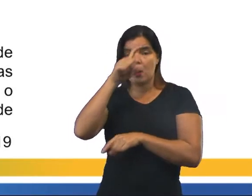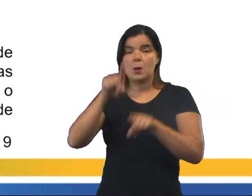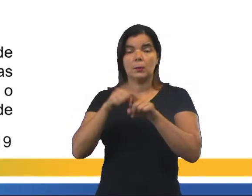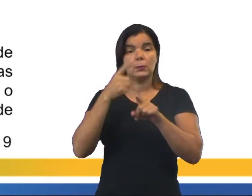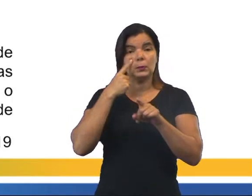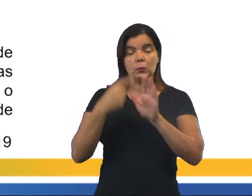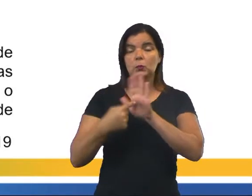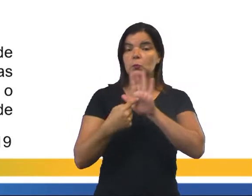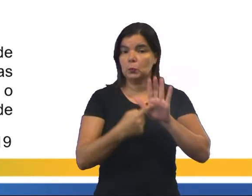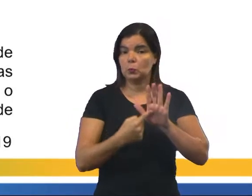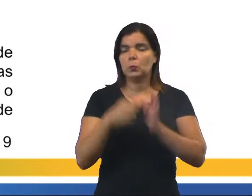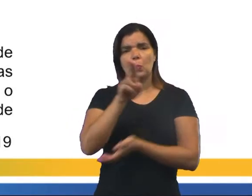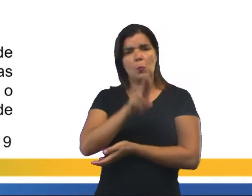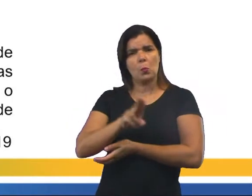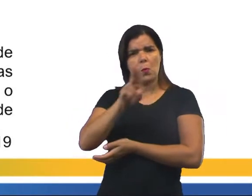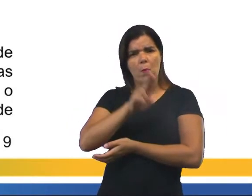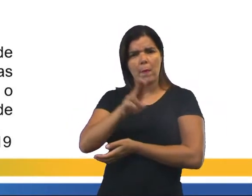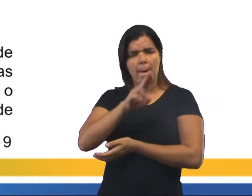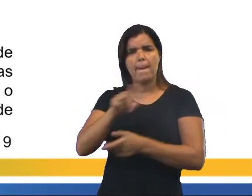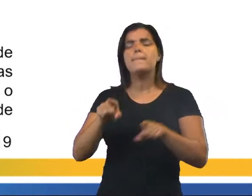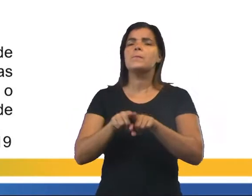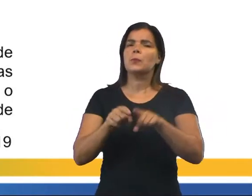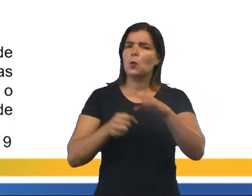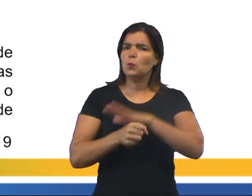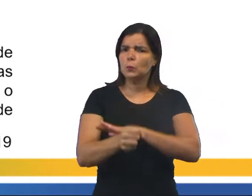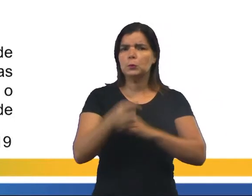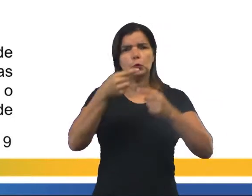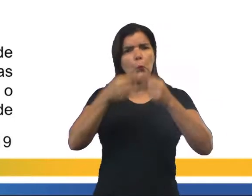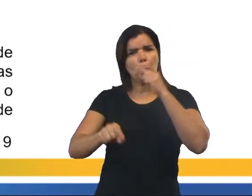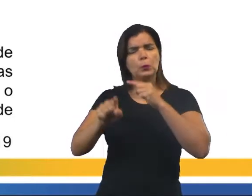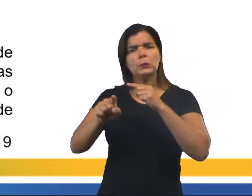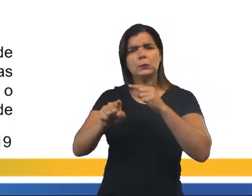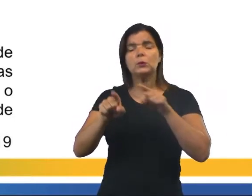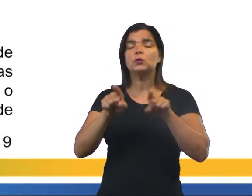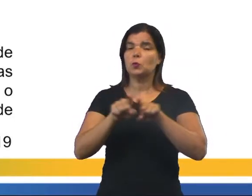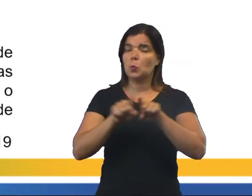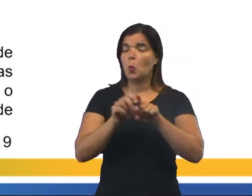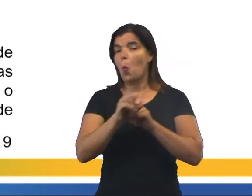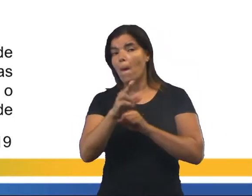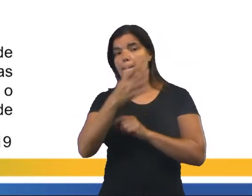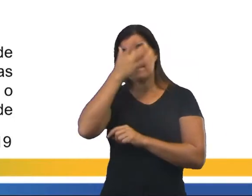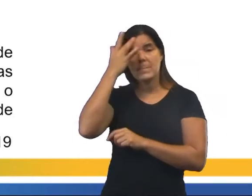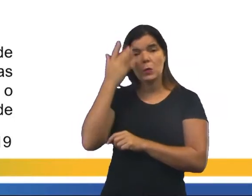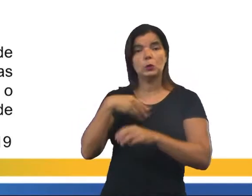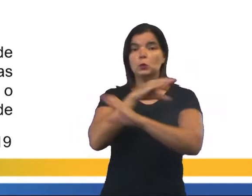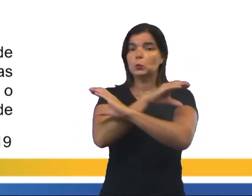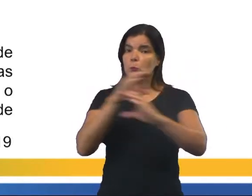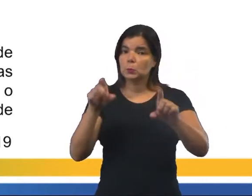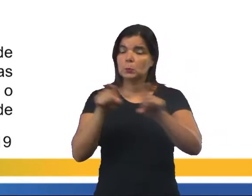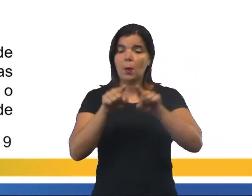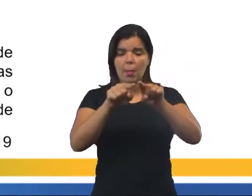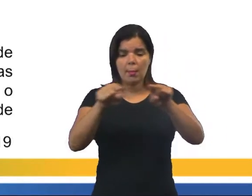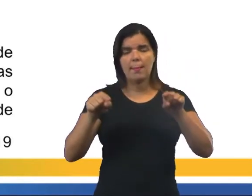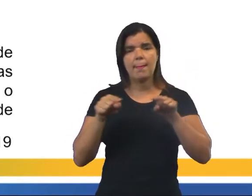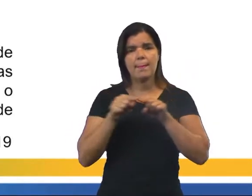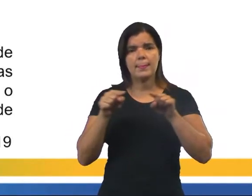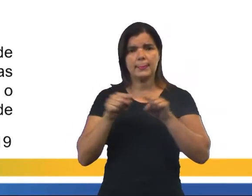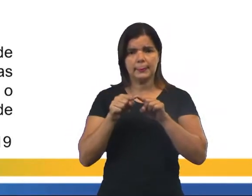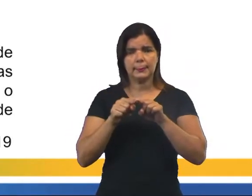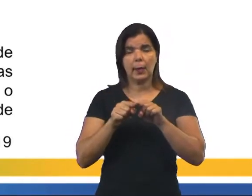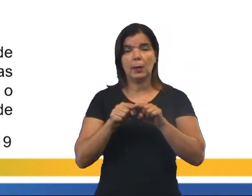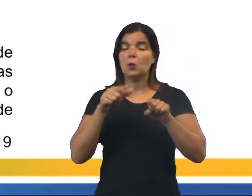assistida. No uso de fórceps, na proibição de doulas ou pessoas de confiança na sala de parto.